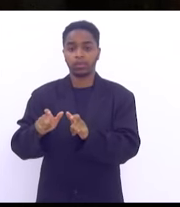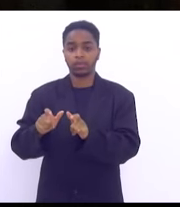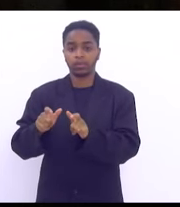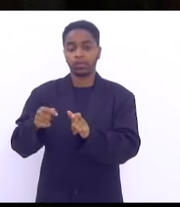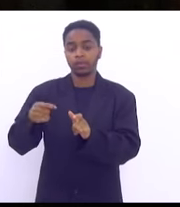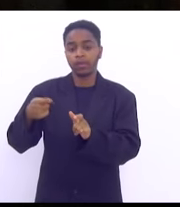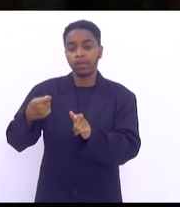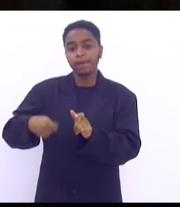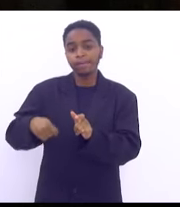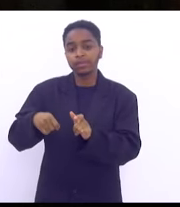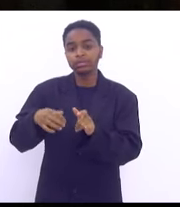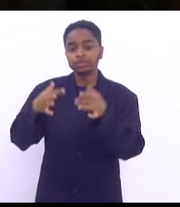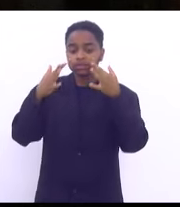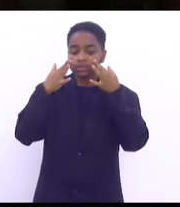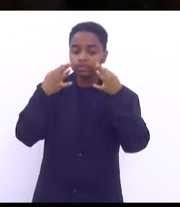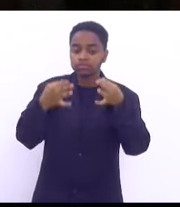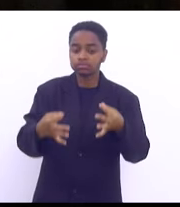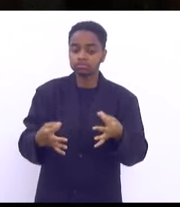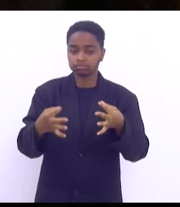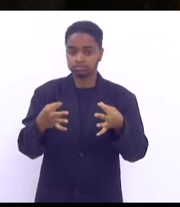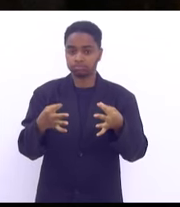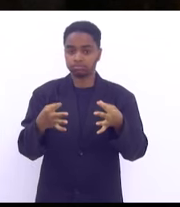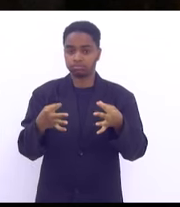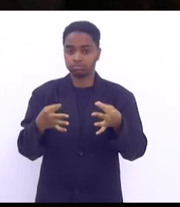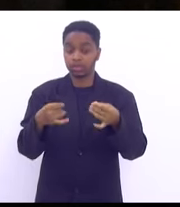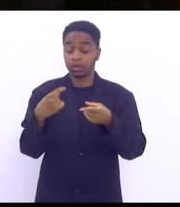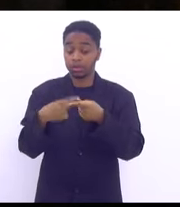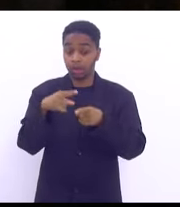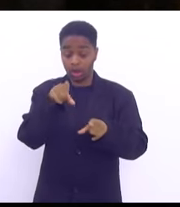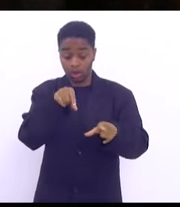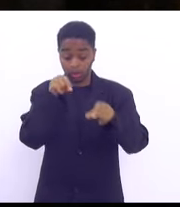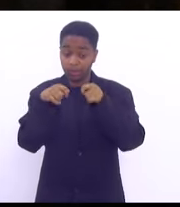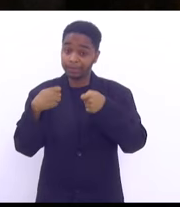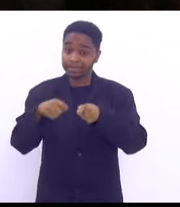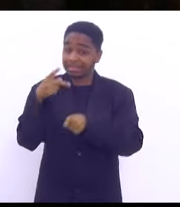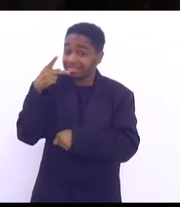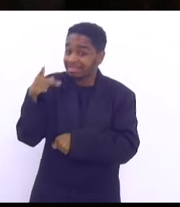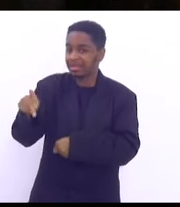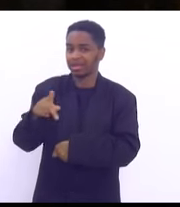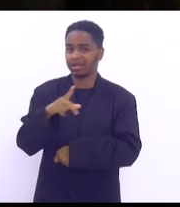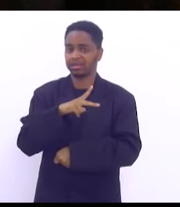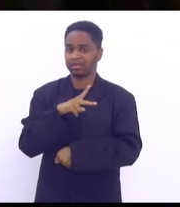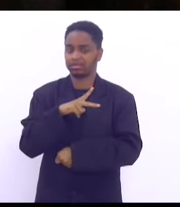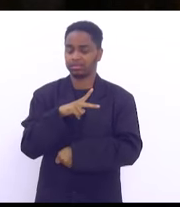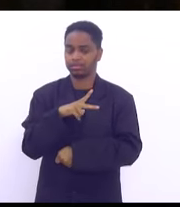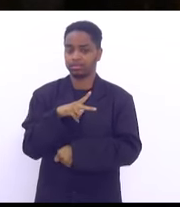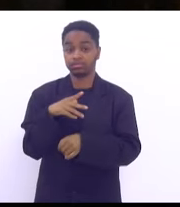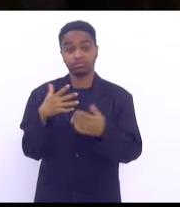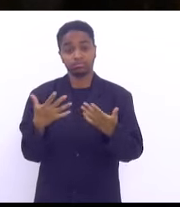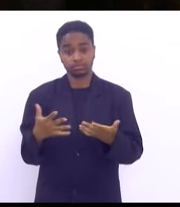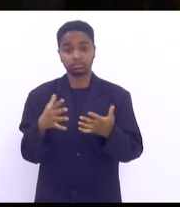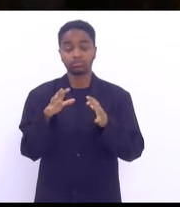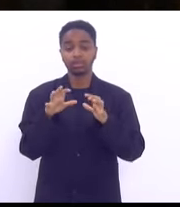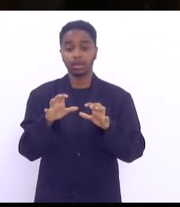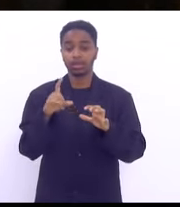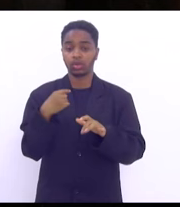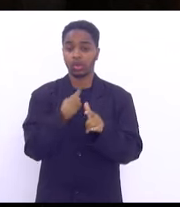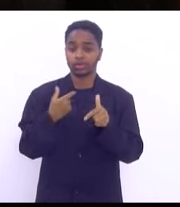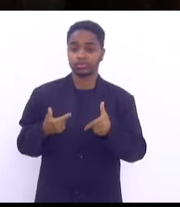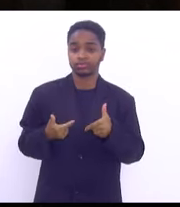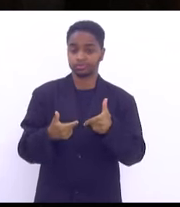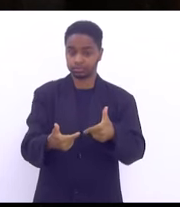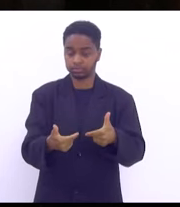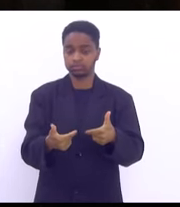seja ouvido, ou seja, a opção tem que ser dele. De modo que é isso a nossa pretensão.